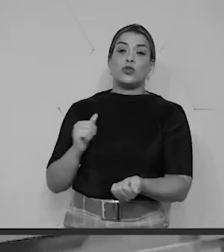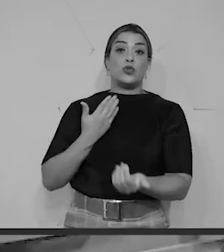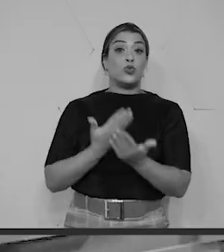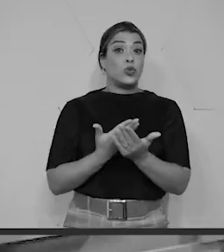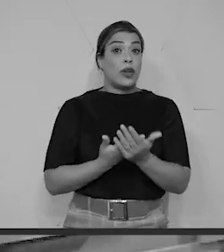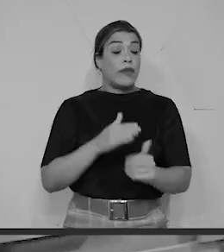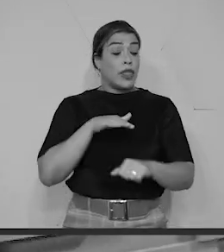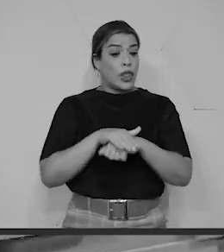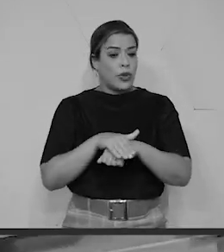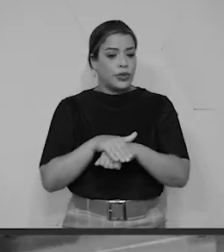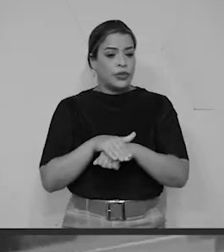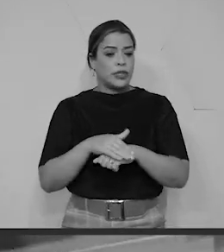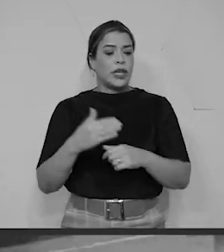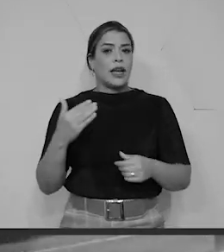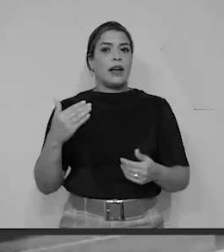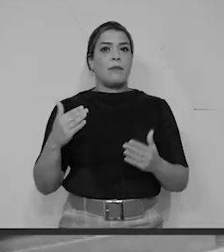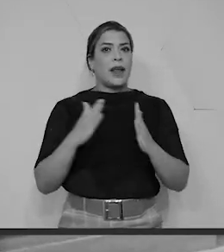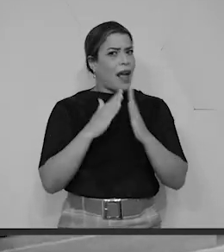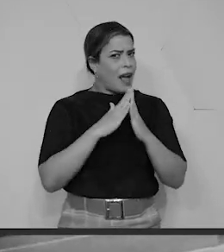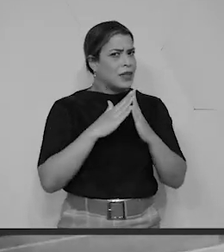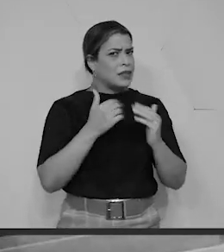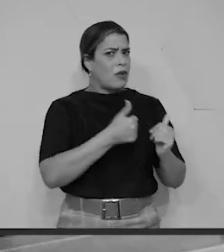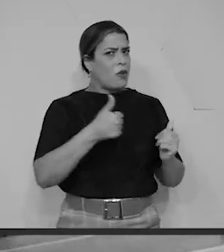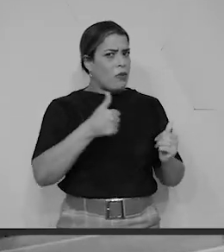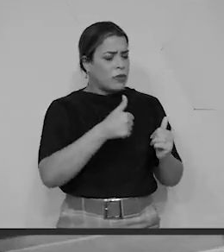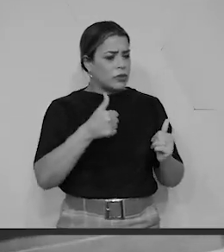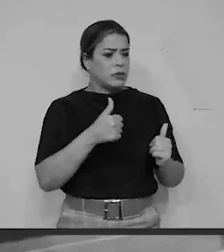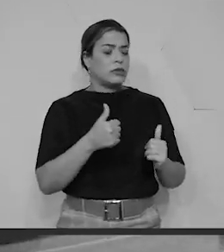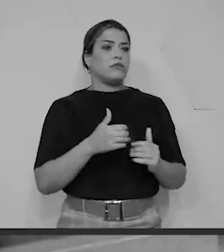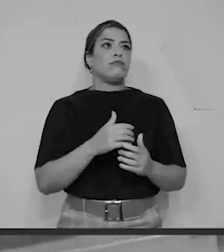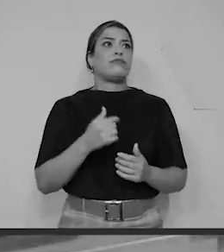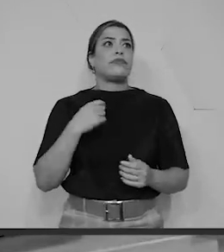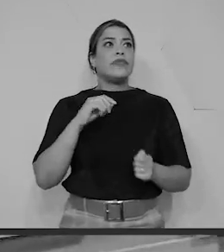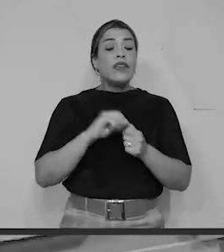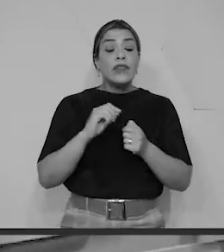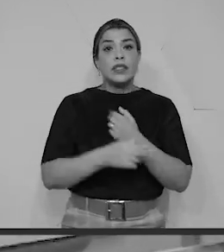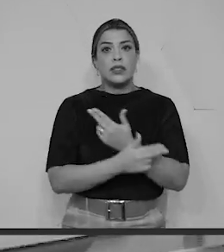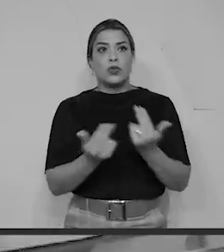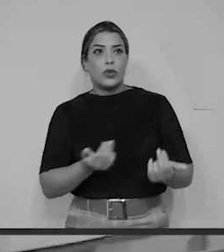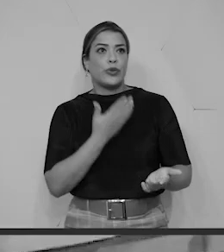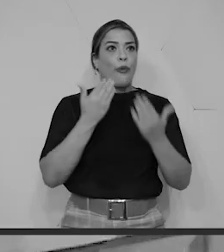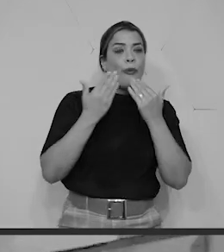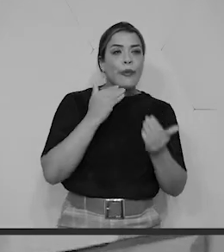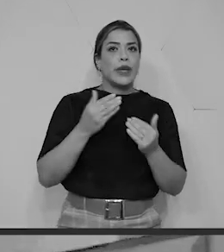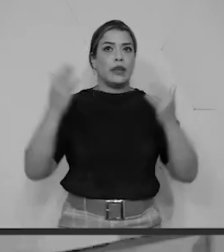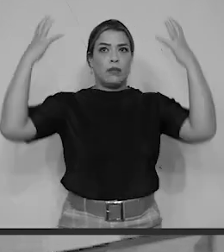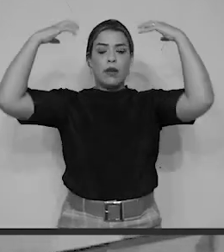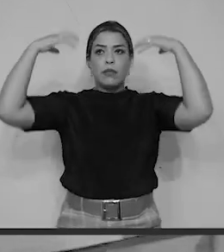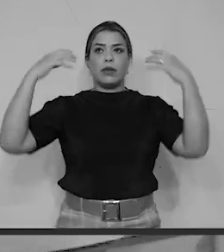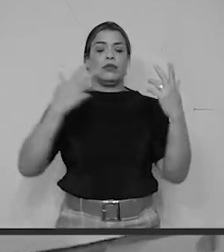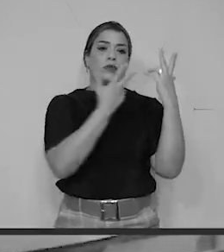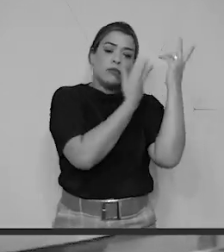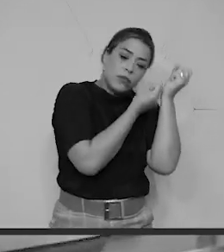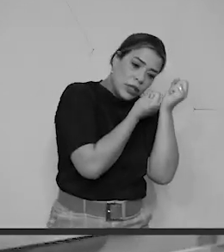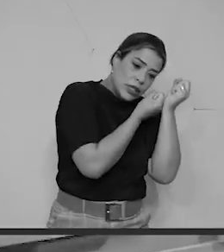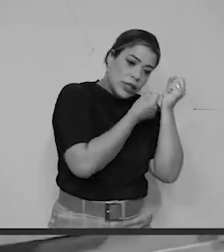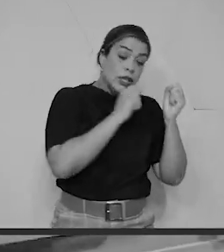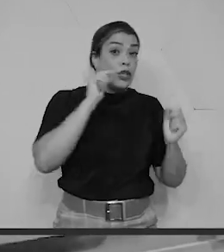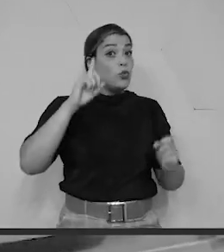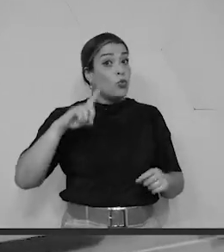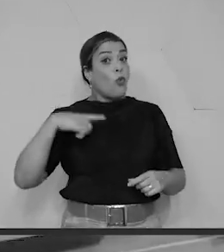Eu chegava em casa 11 horas, 10 e meia, 11 horas, tinha que fazer as coisas, comer, tomar banho, enfim,